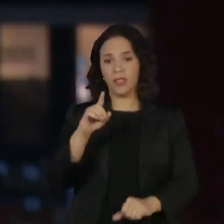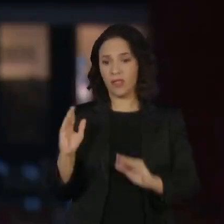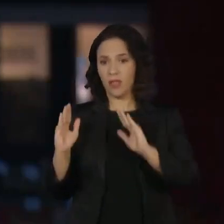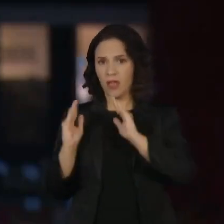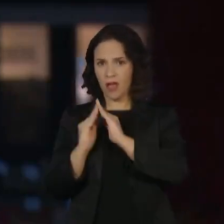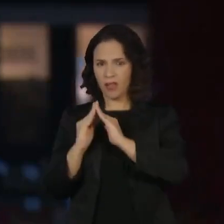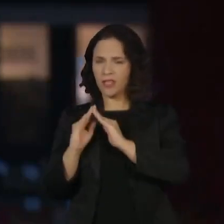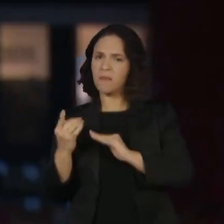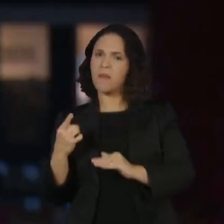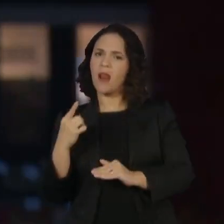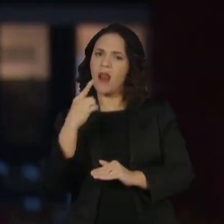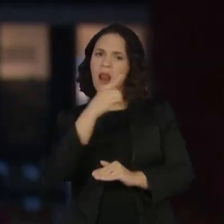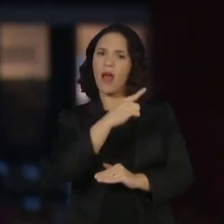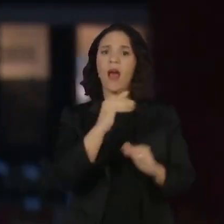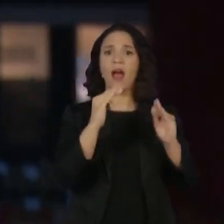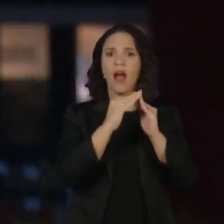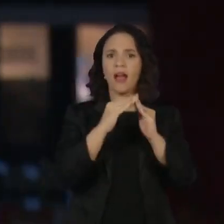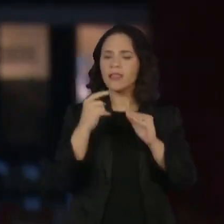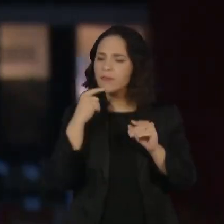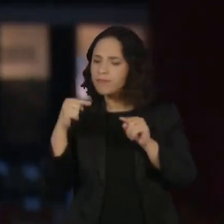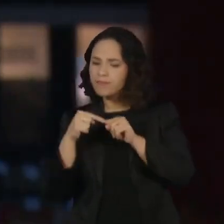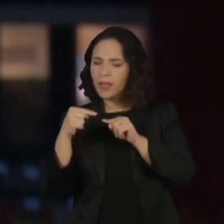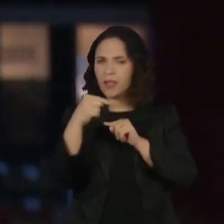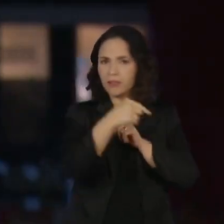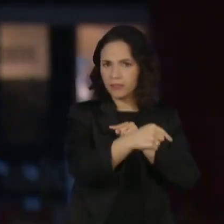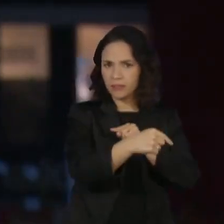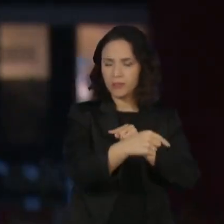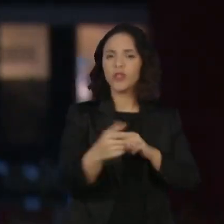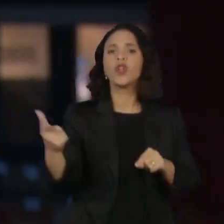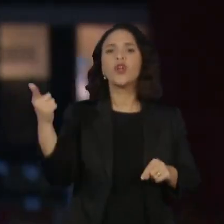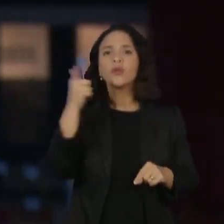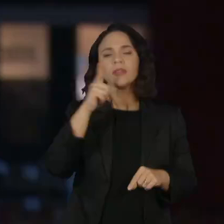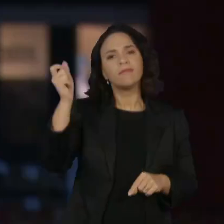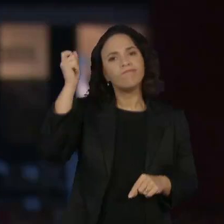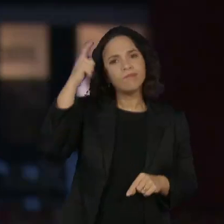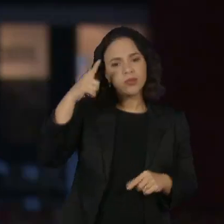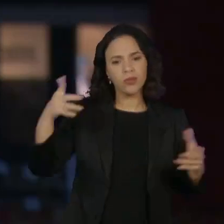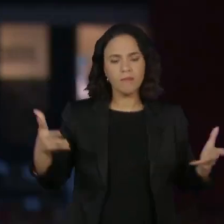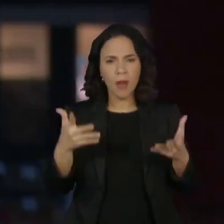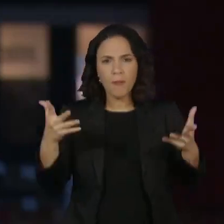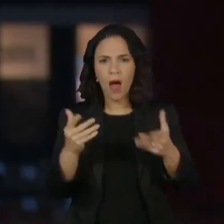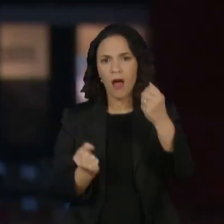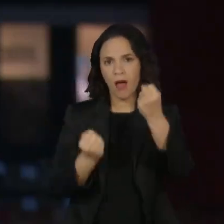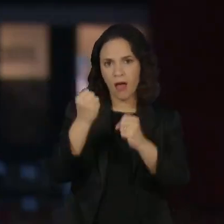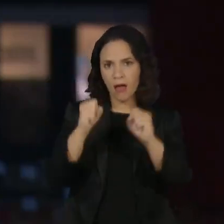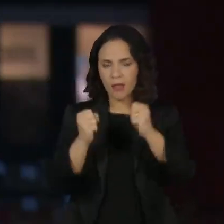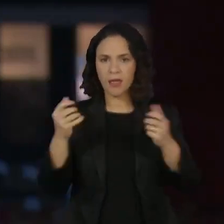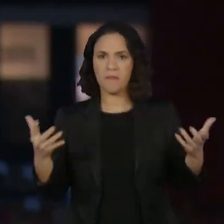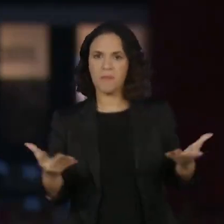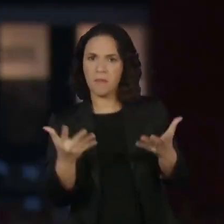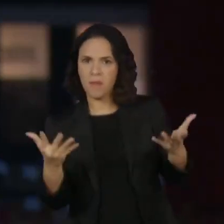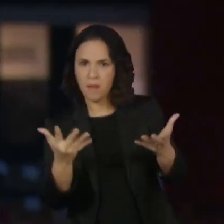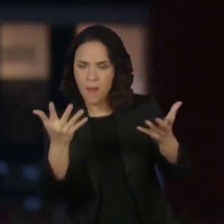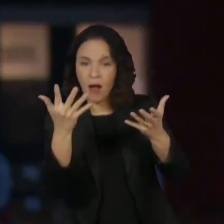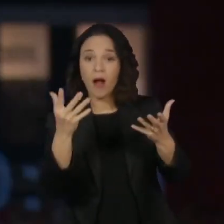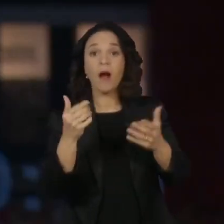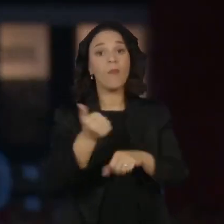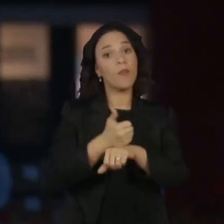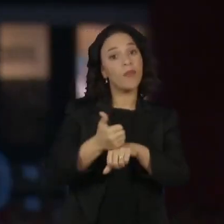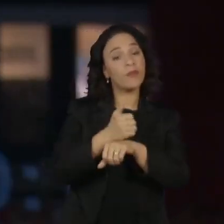casa em poucos minutos ter um trabalho próximo à sua casa a gente recuperar a vocação dessa cidade com algumas indústrias profissões do